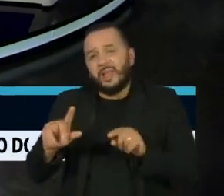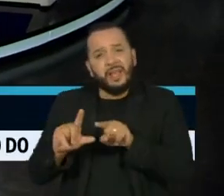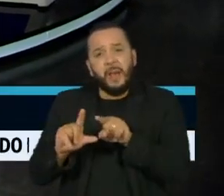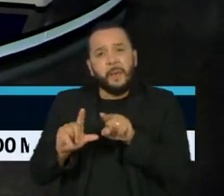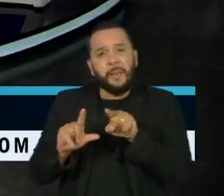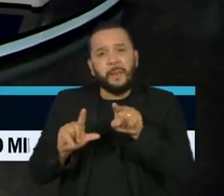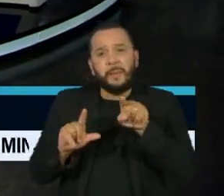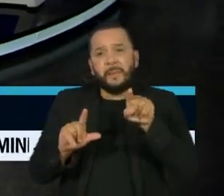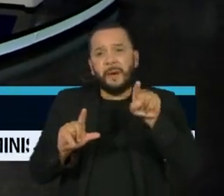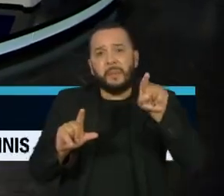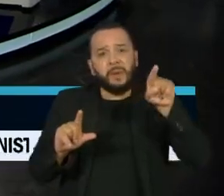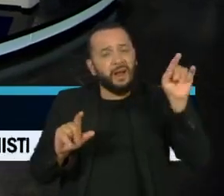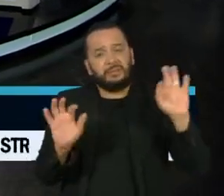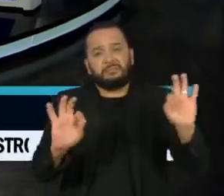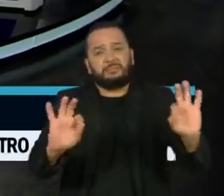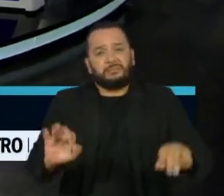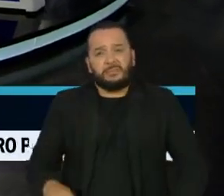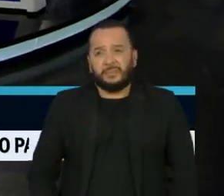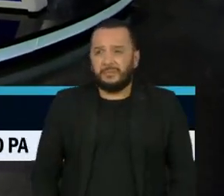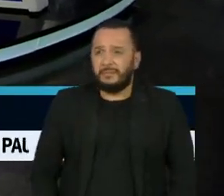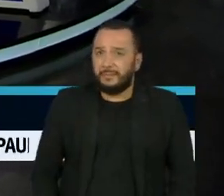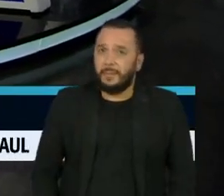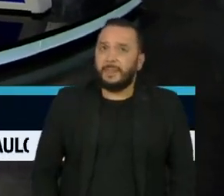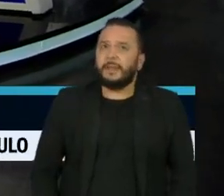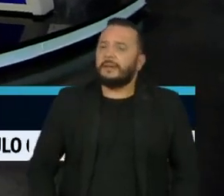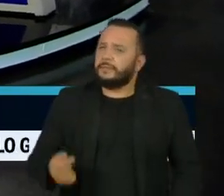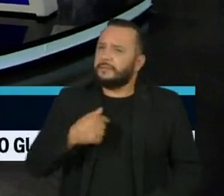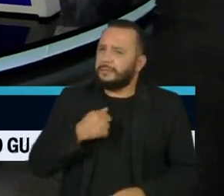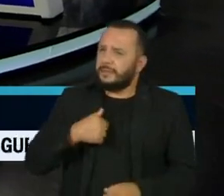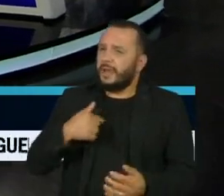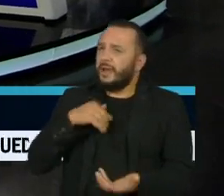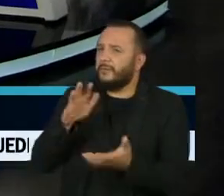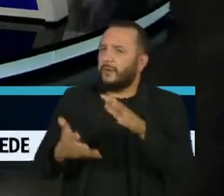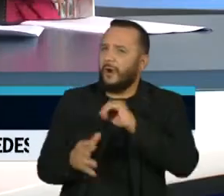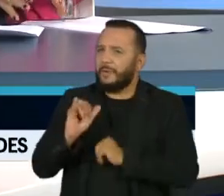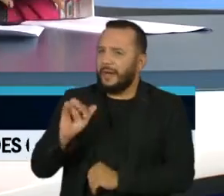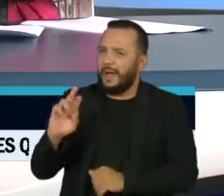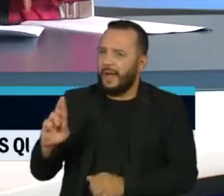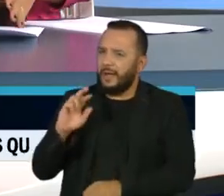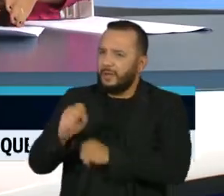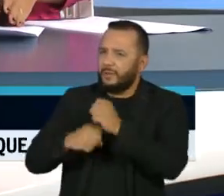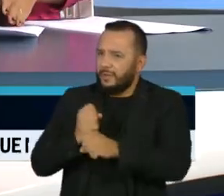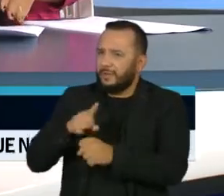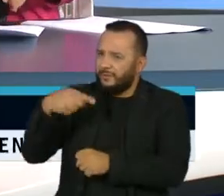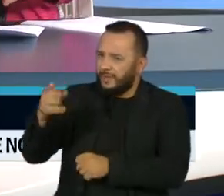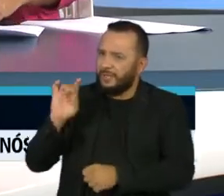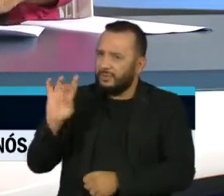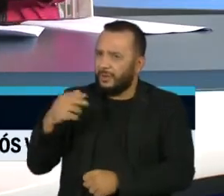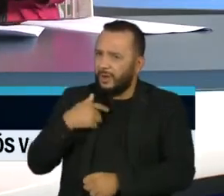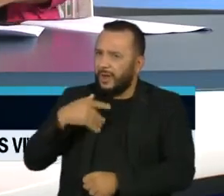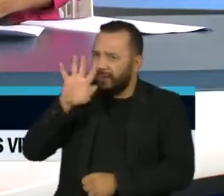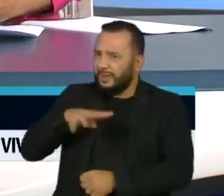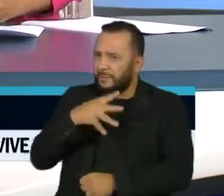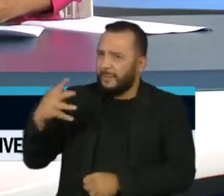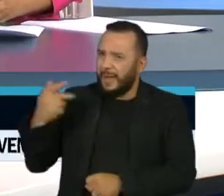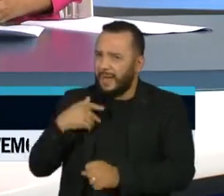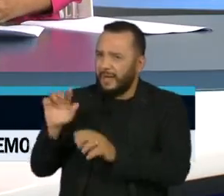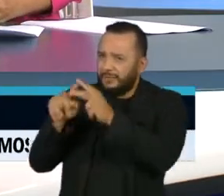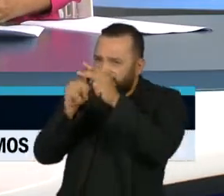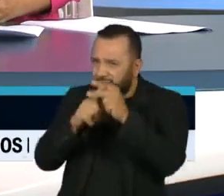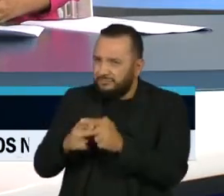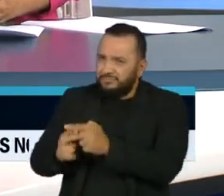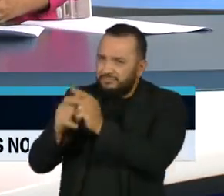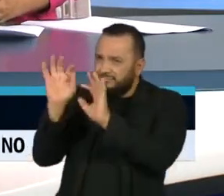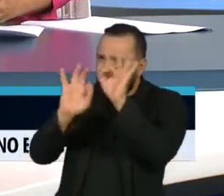Oscar, segundo Rodrigo Pacheco, o Senado votará a reforma do imposto de renda no ano que vem. Aliás, a tabela do imposto de renda está sem correção desde 2015, são